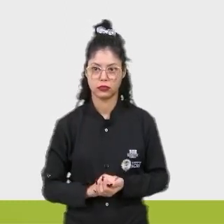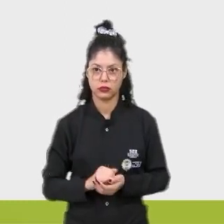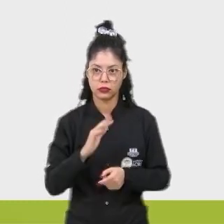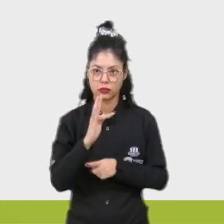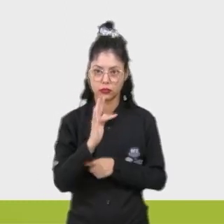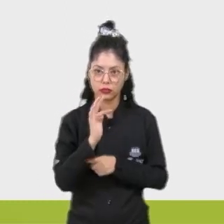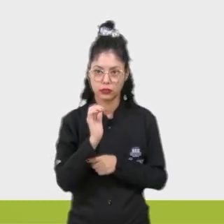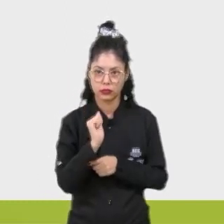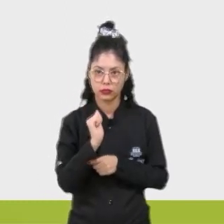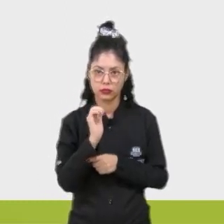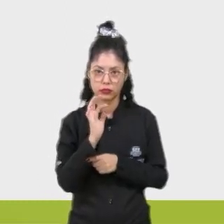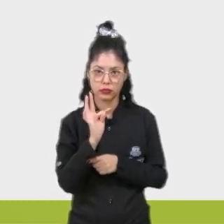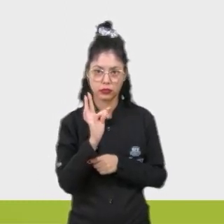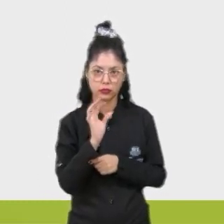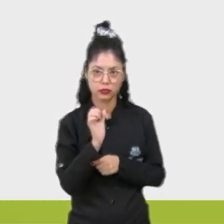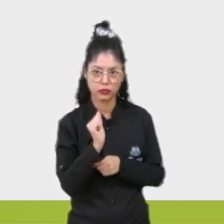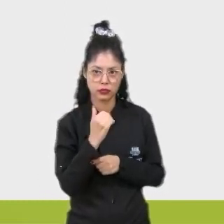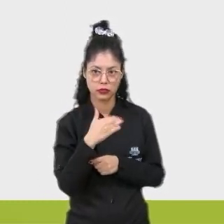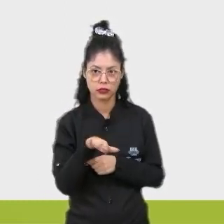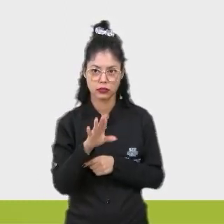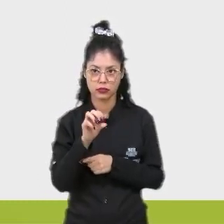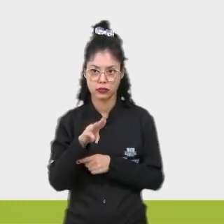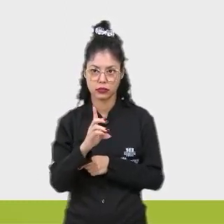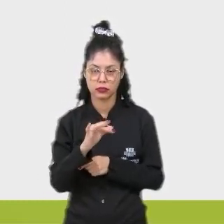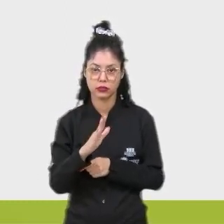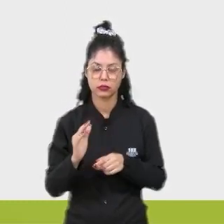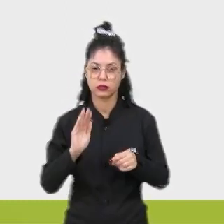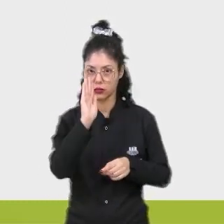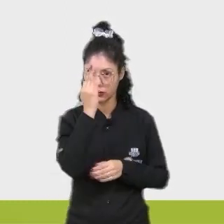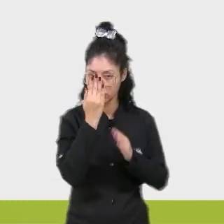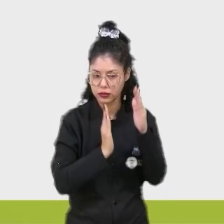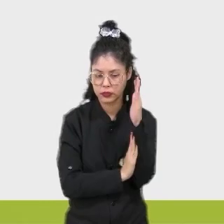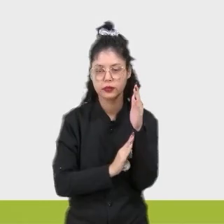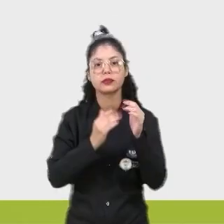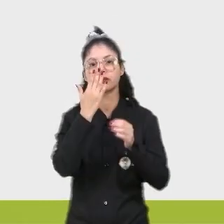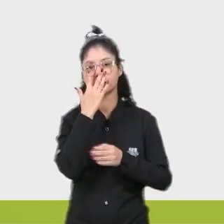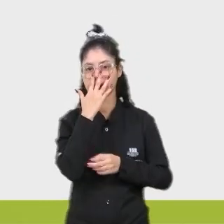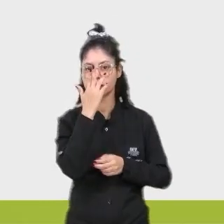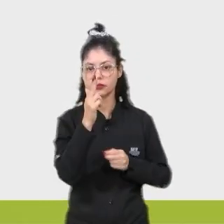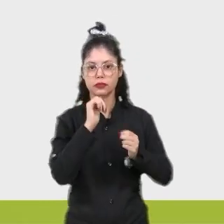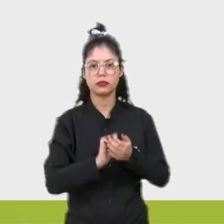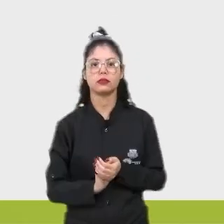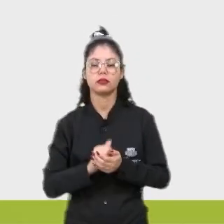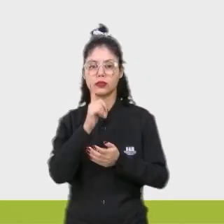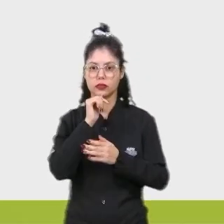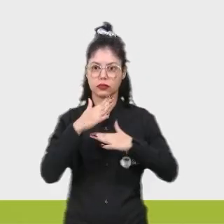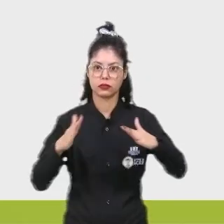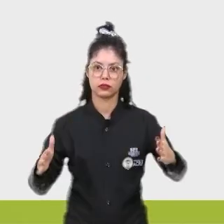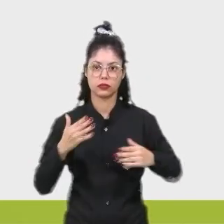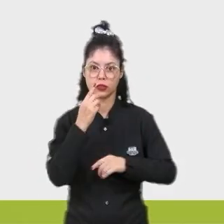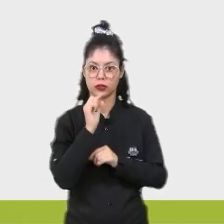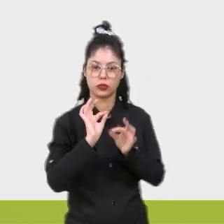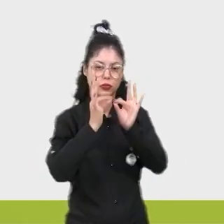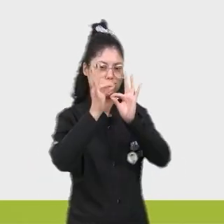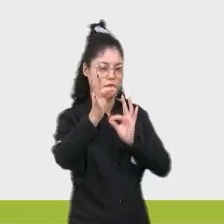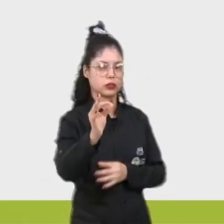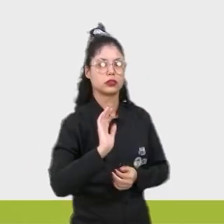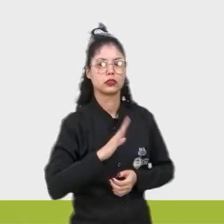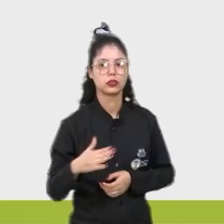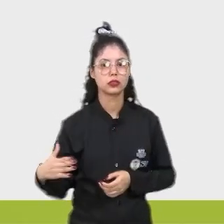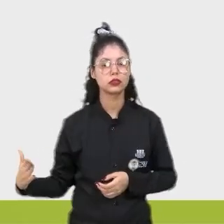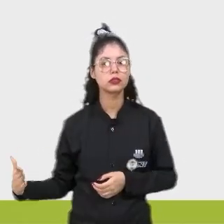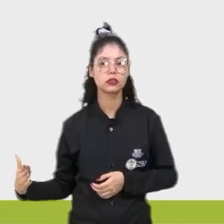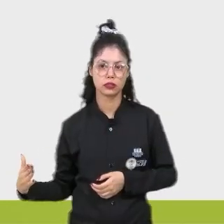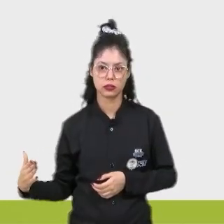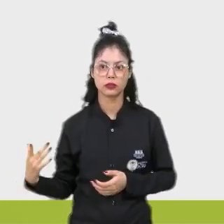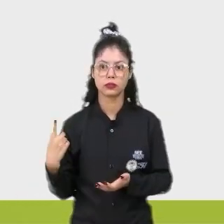Morgana, pode fazer com que uma falsa parede de água apareça sobre o horizonte molhado. Quando